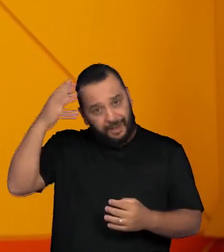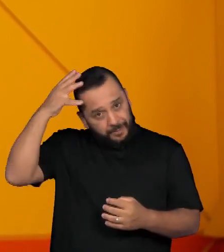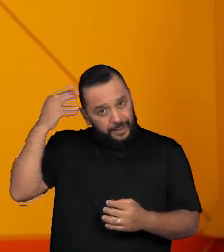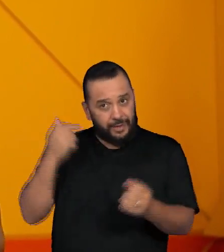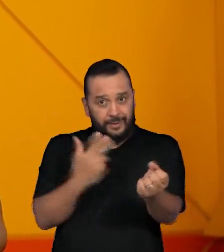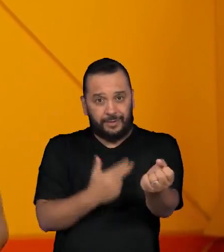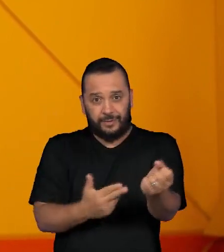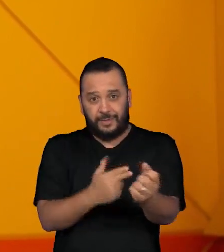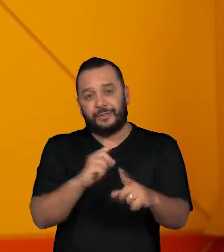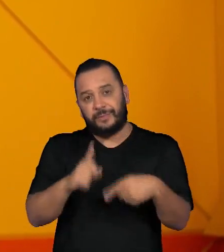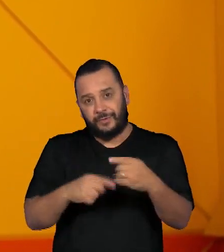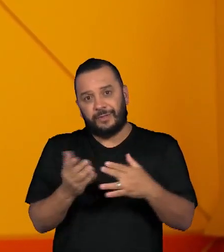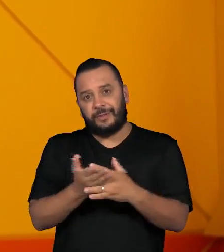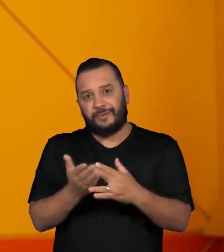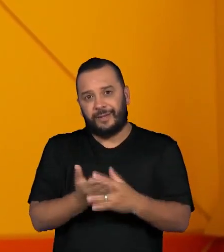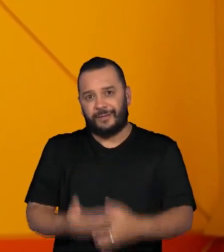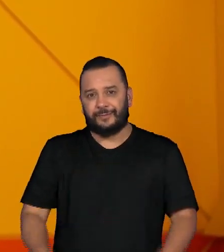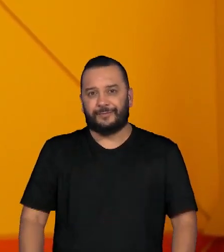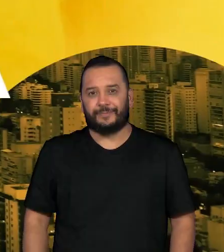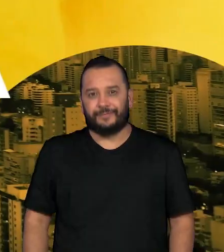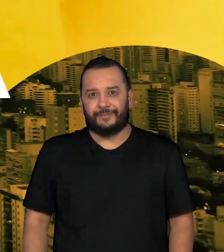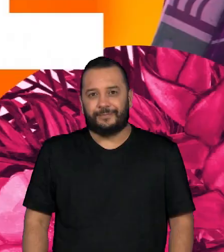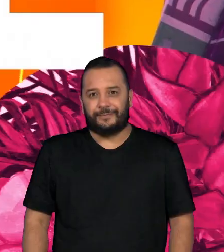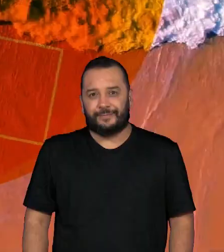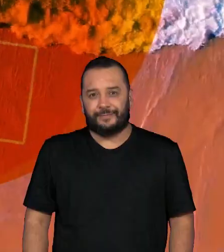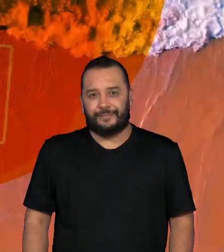tatuagens, só que daqui a pouco, depois do intervalo.